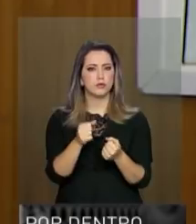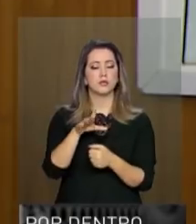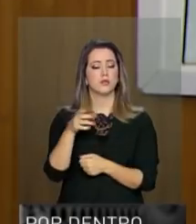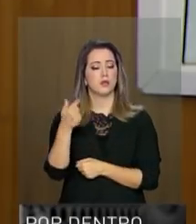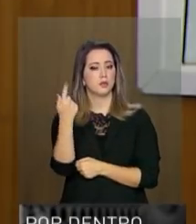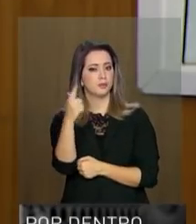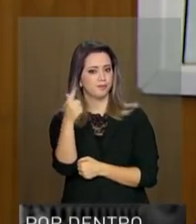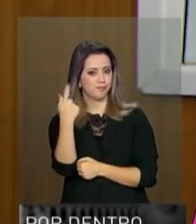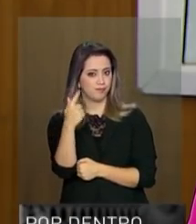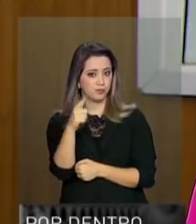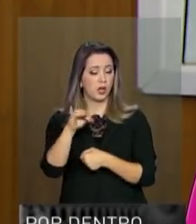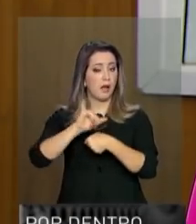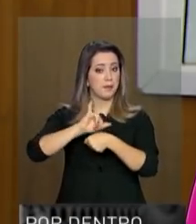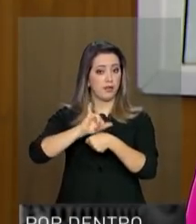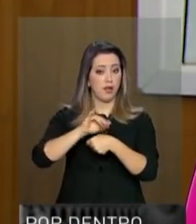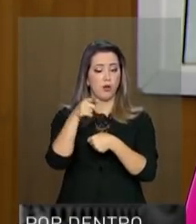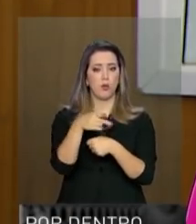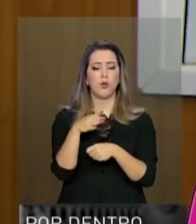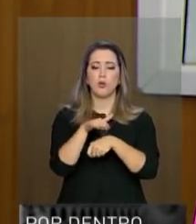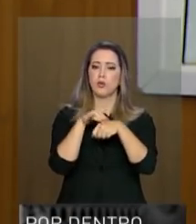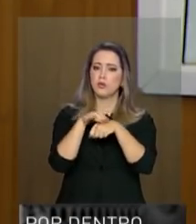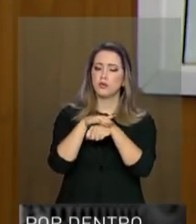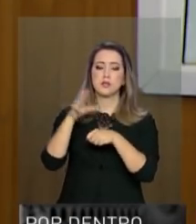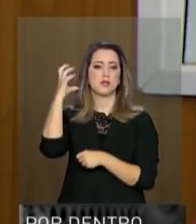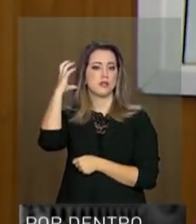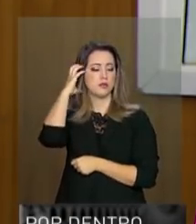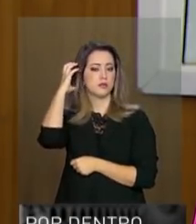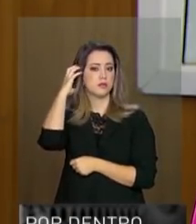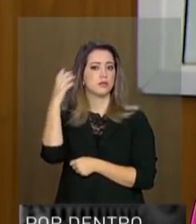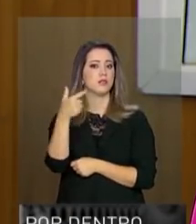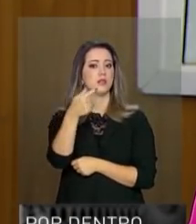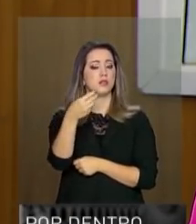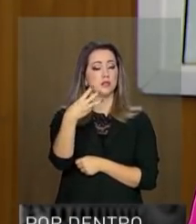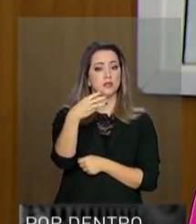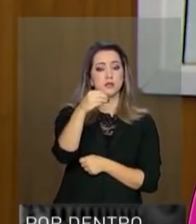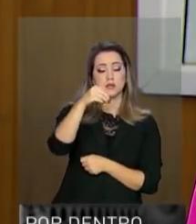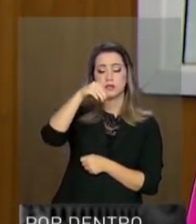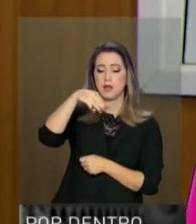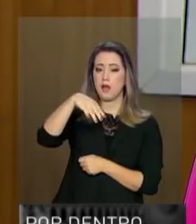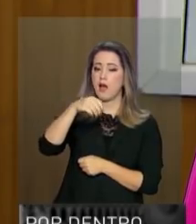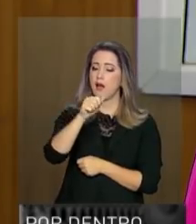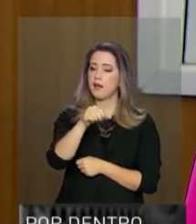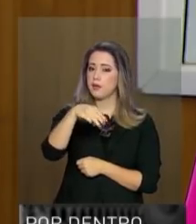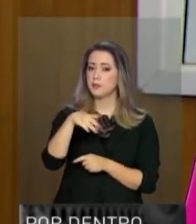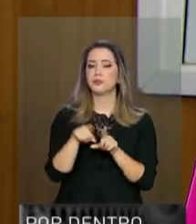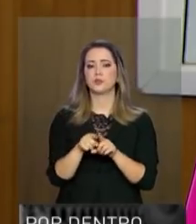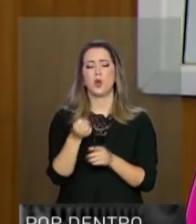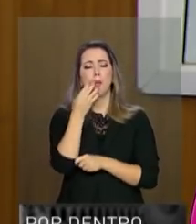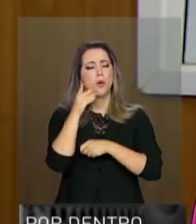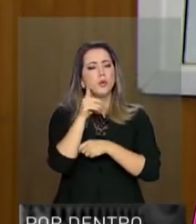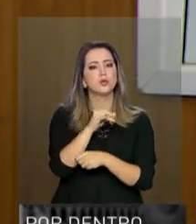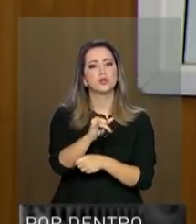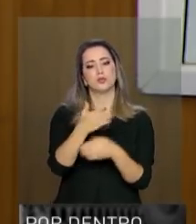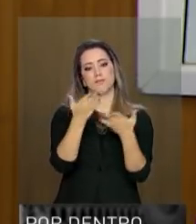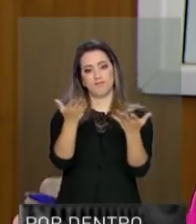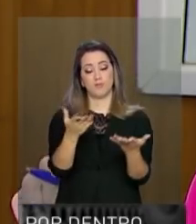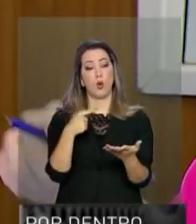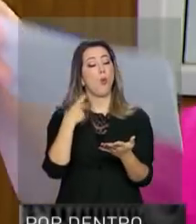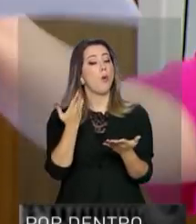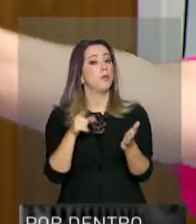Goiás. Vamos conversar com o Rubens Salomão, da Rádio 730 AM. Olá, Rubens, muito bom dia para você. Qual é a sua pergunta para os